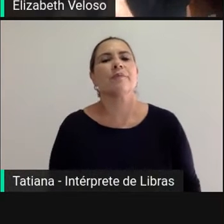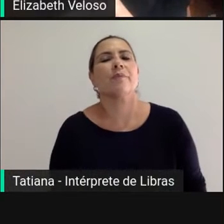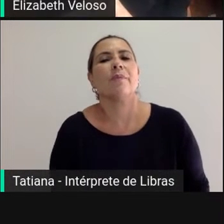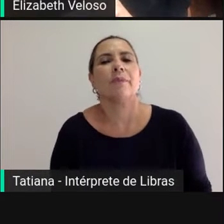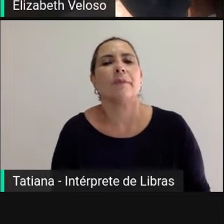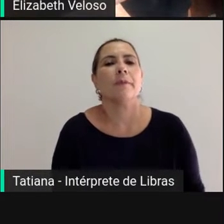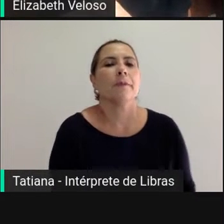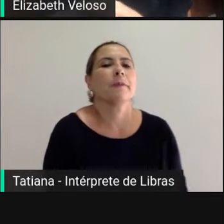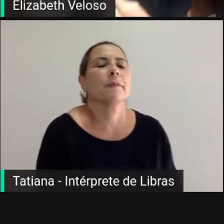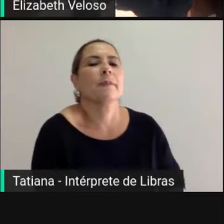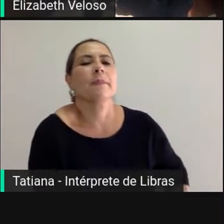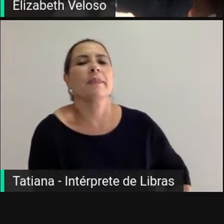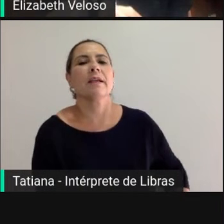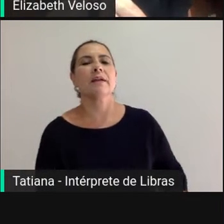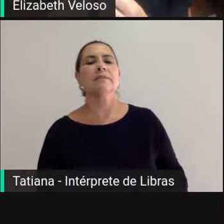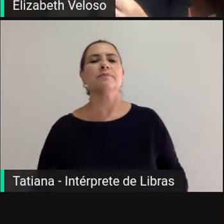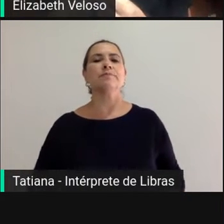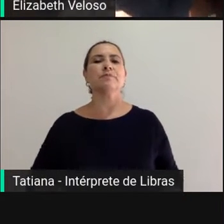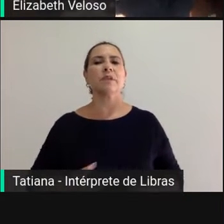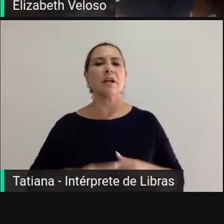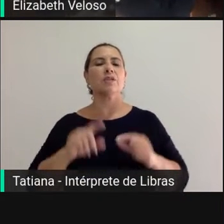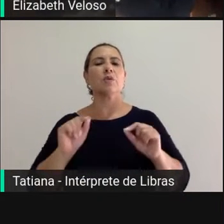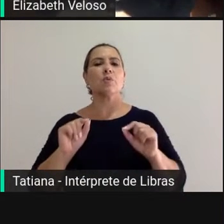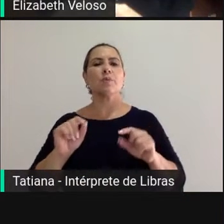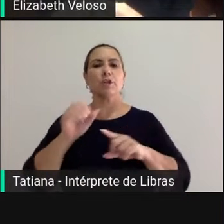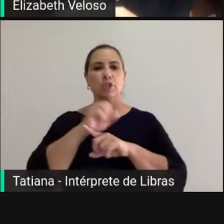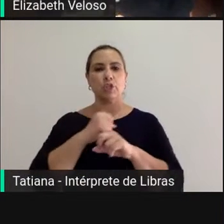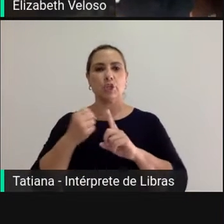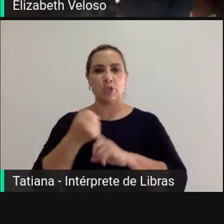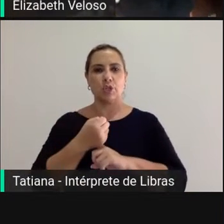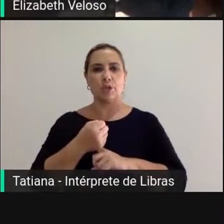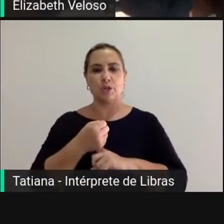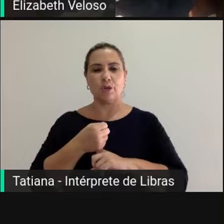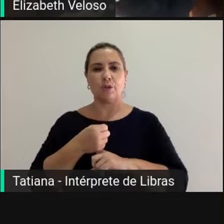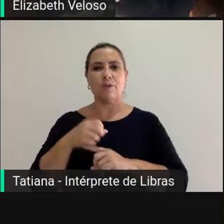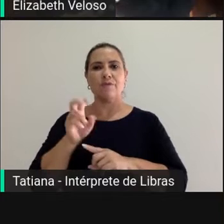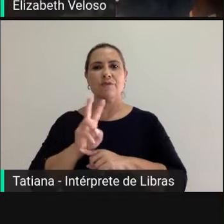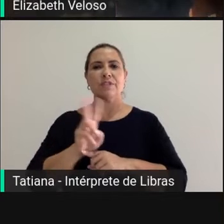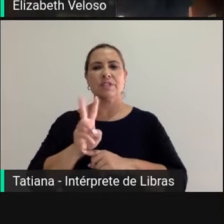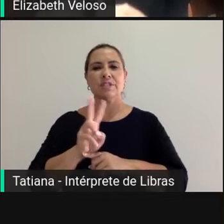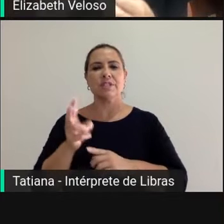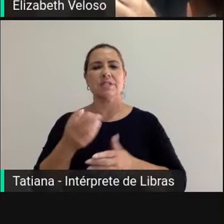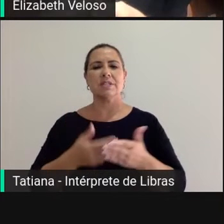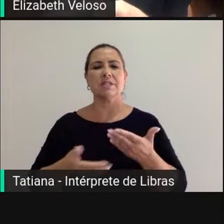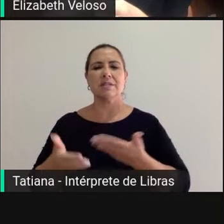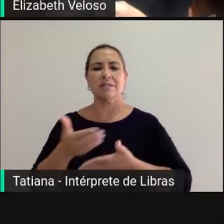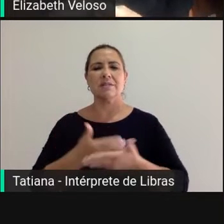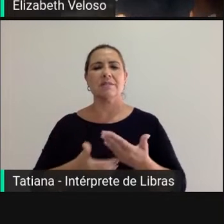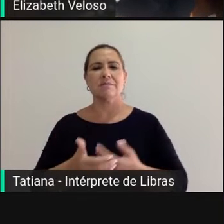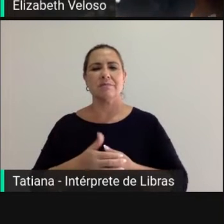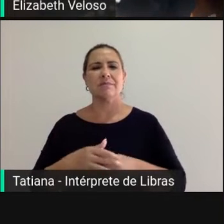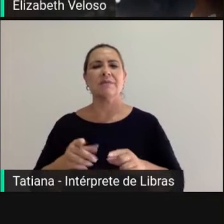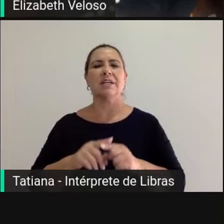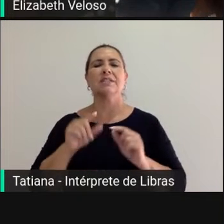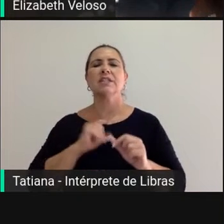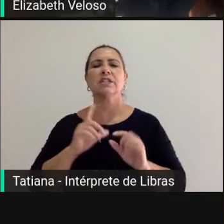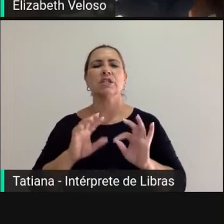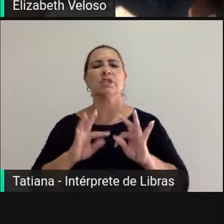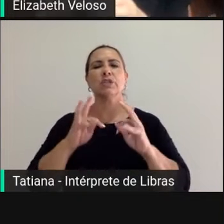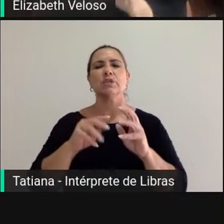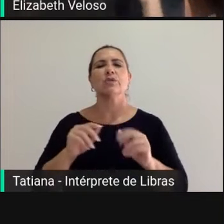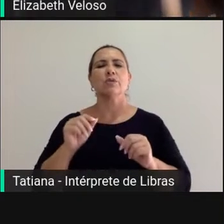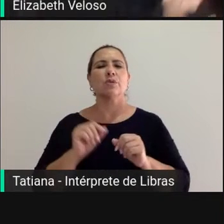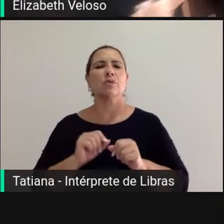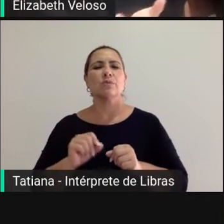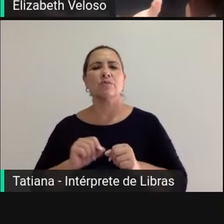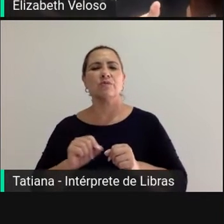voltando um pouquinho mais para o contexto, essa sociedade vigiada é justamente o fato de que tudo que a gente faz na internet está